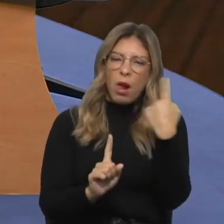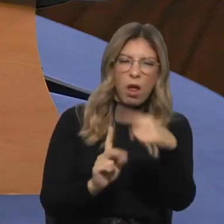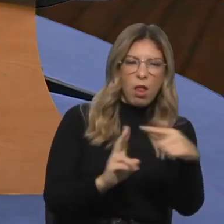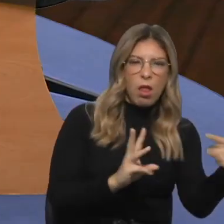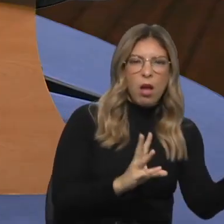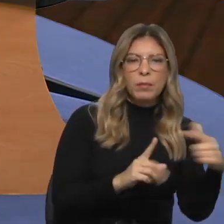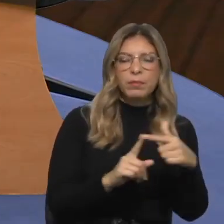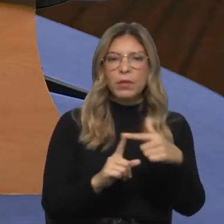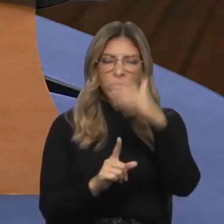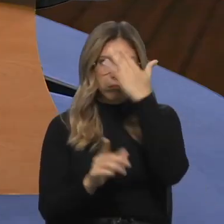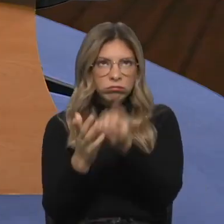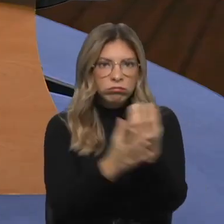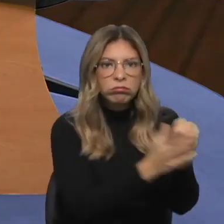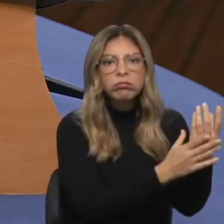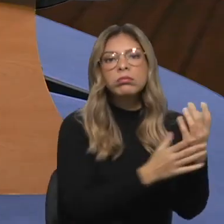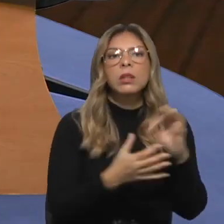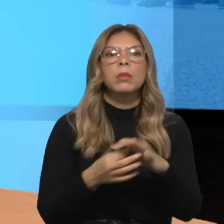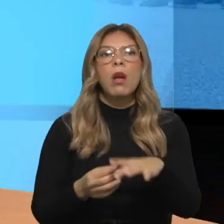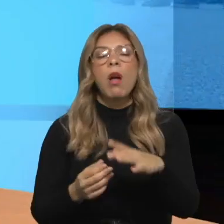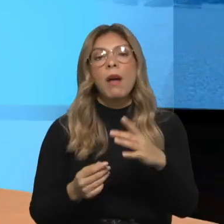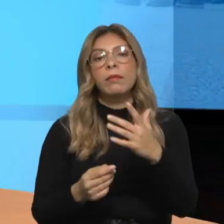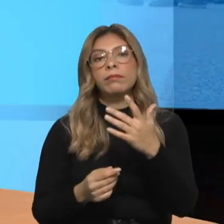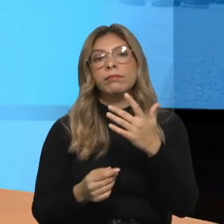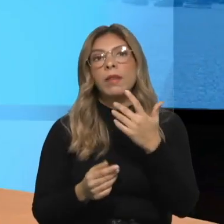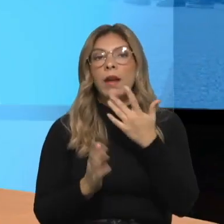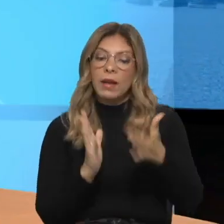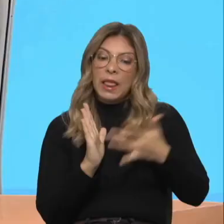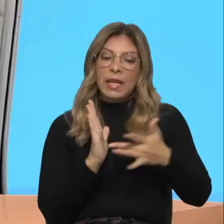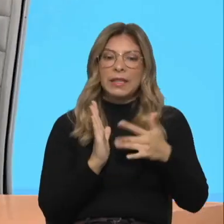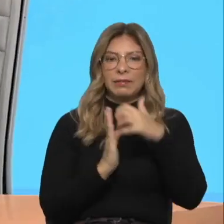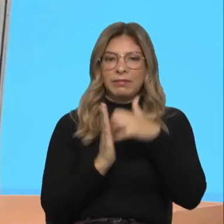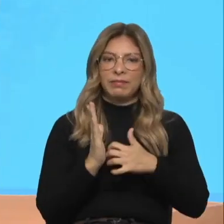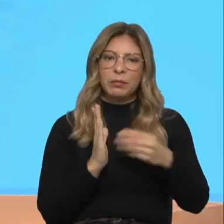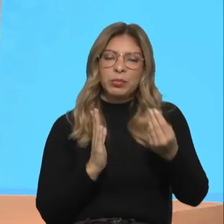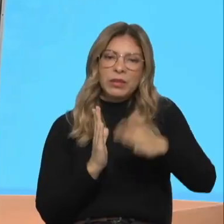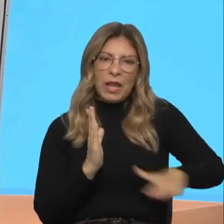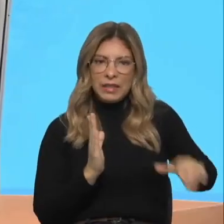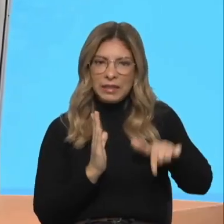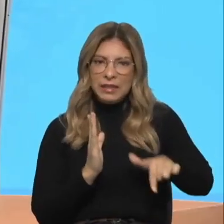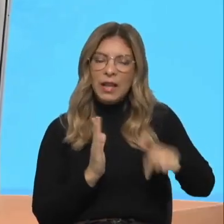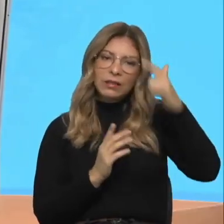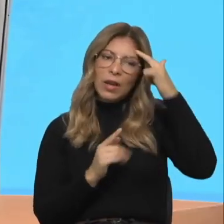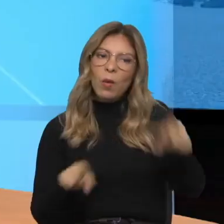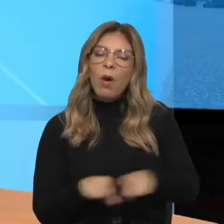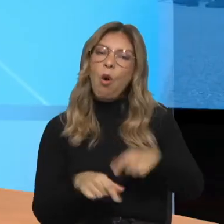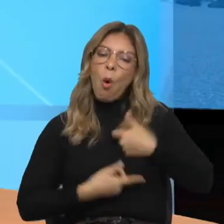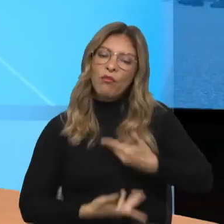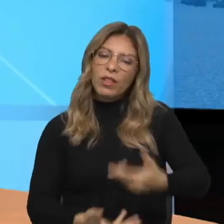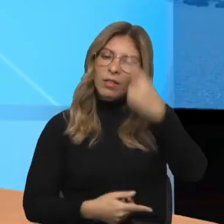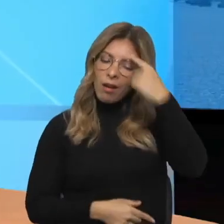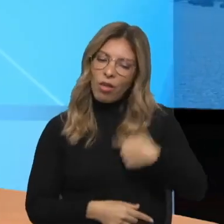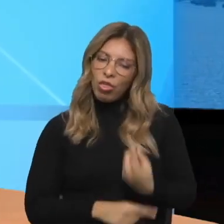por criar. E por isso a alegoria da criança mais no final do livro. Sim, essa foi... O convite a sermos crianças, a descobrir, a